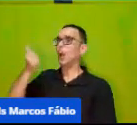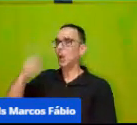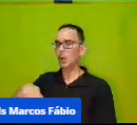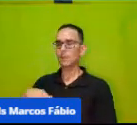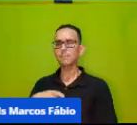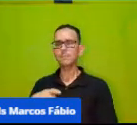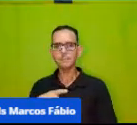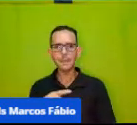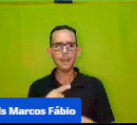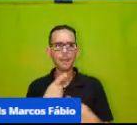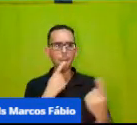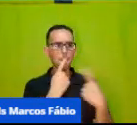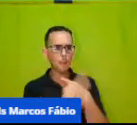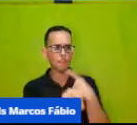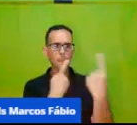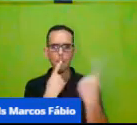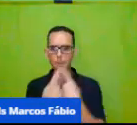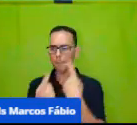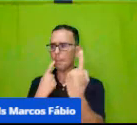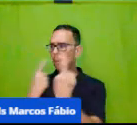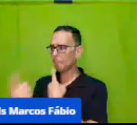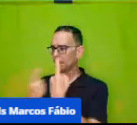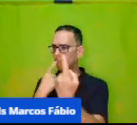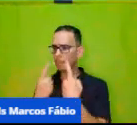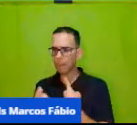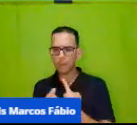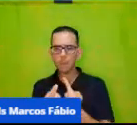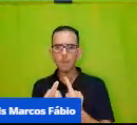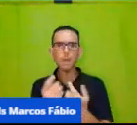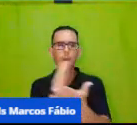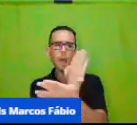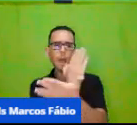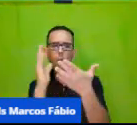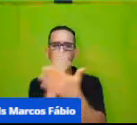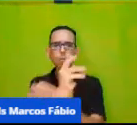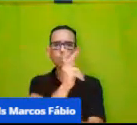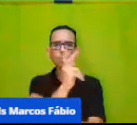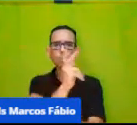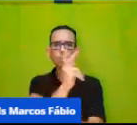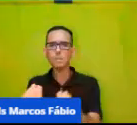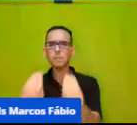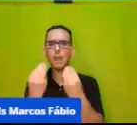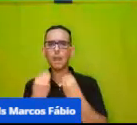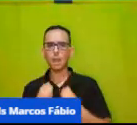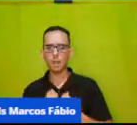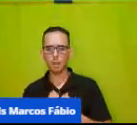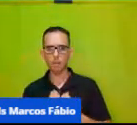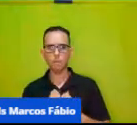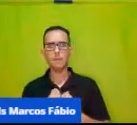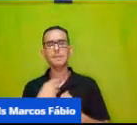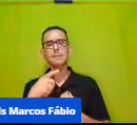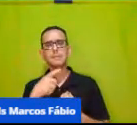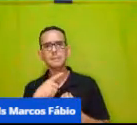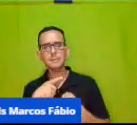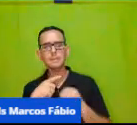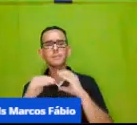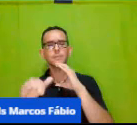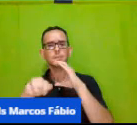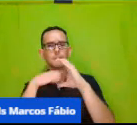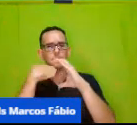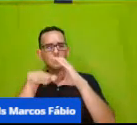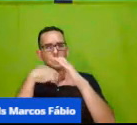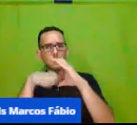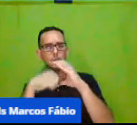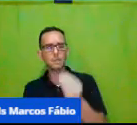das críticas no sentido construtivo que alguns professores fizeram para nós. Então, entrar em contato por e-mail,